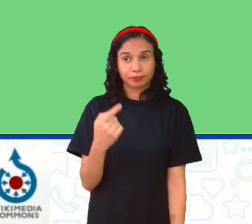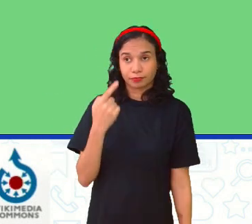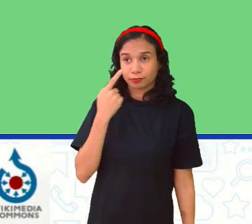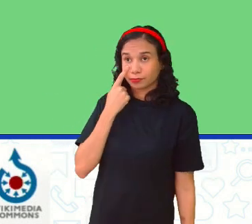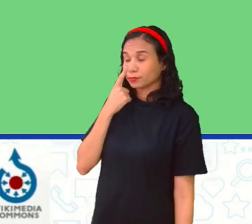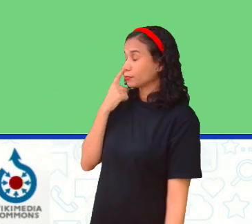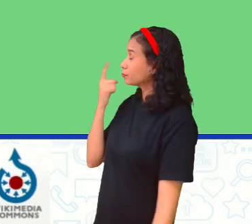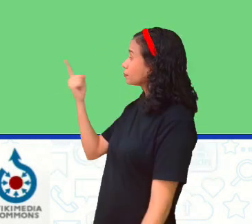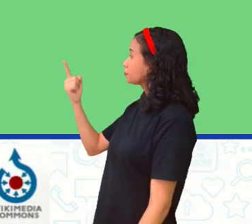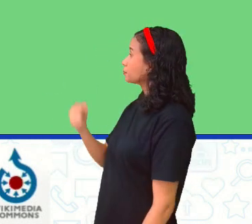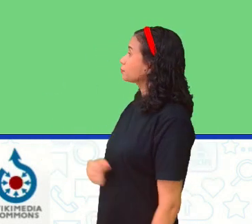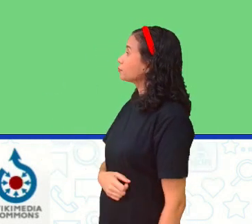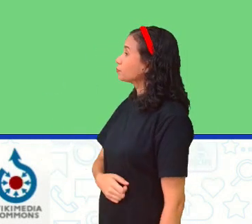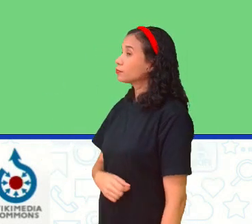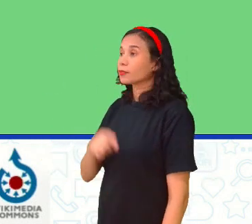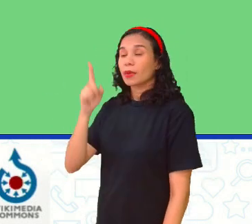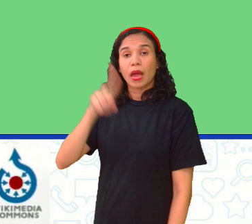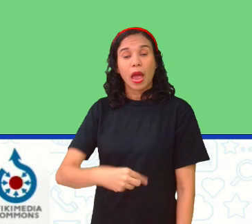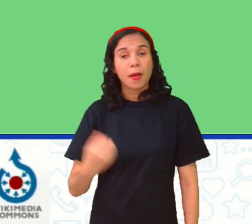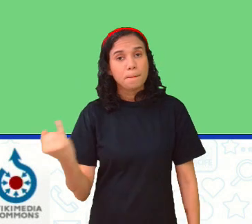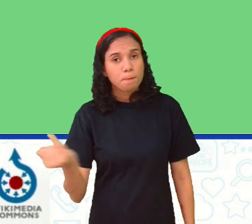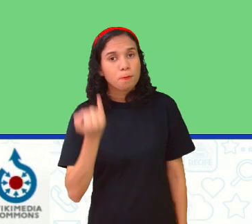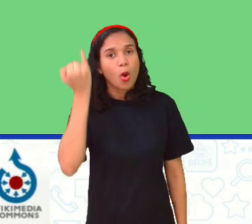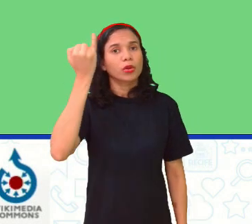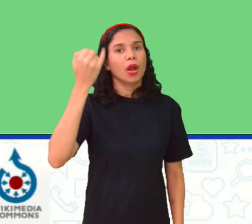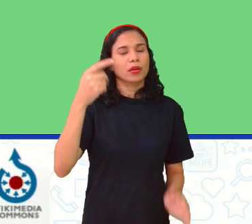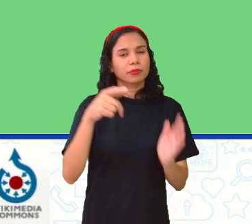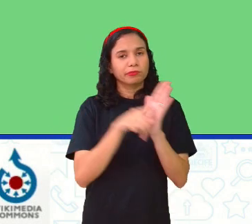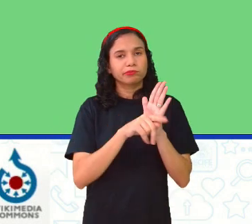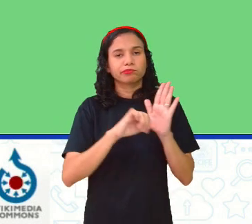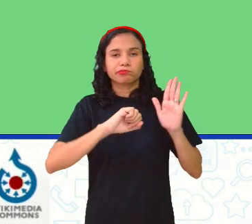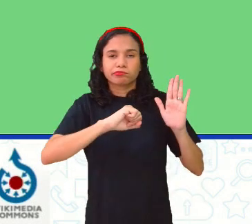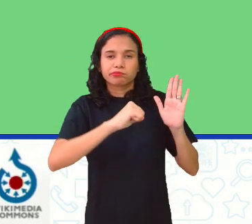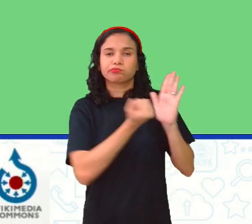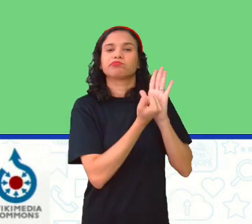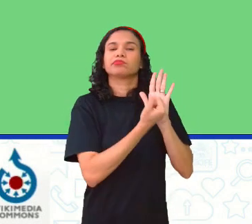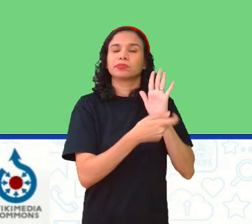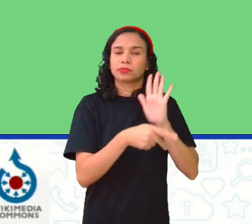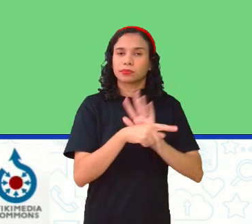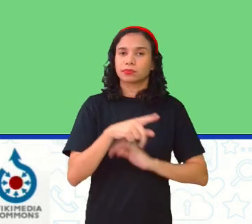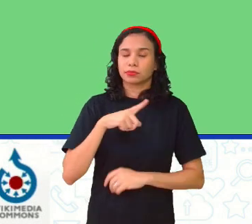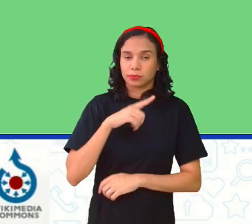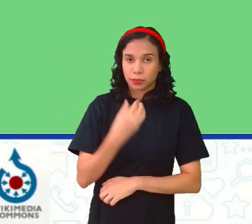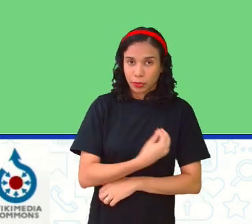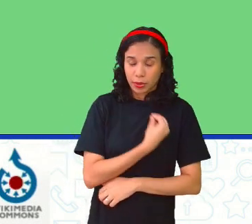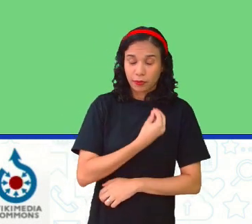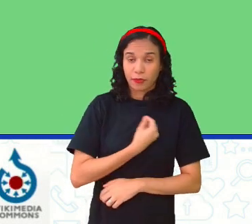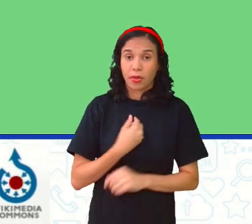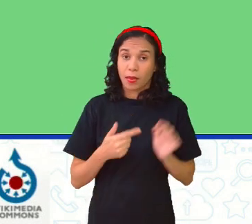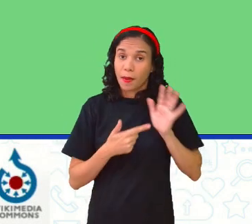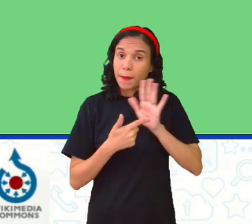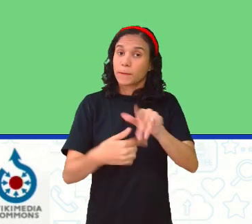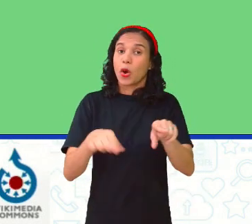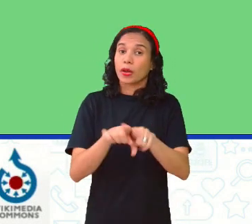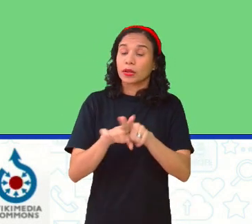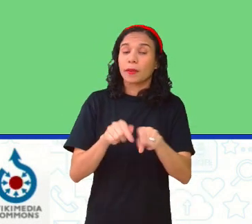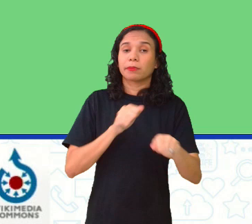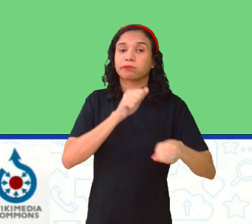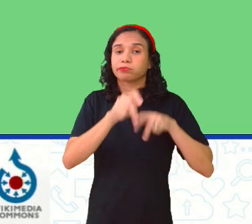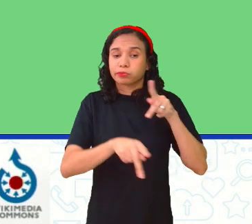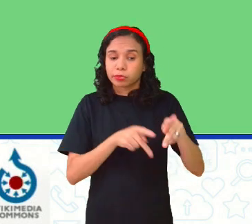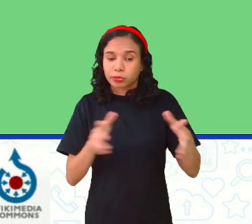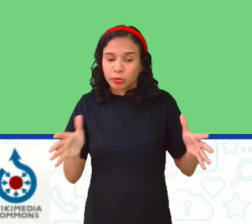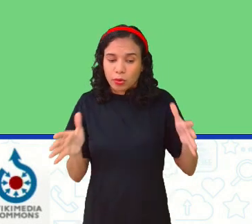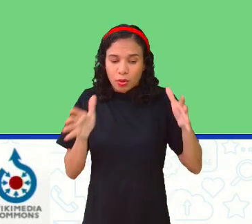vendo aí, pessoal? É uma importância simbólica, pessoal. Então, e se concentra aí essa parcela todinha